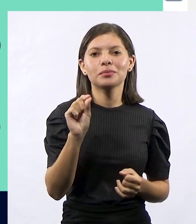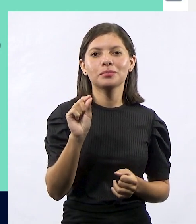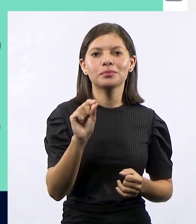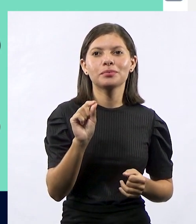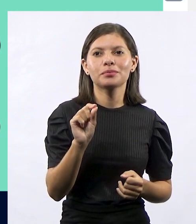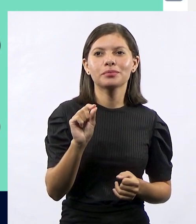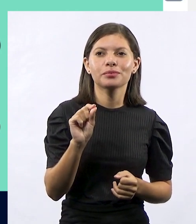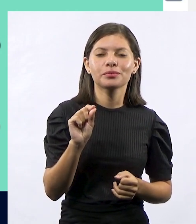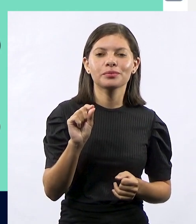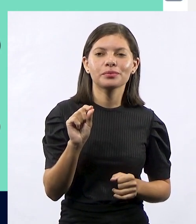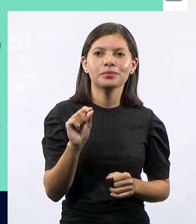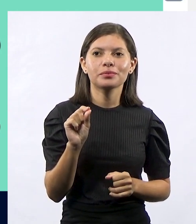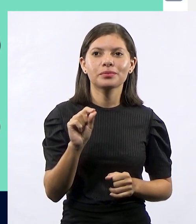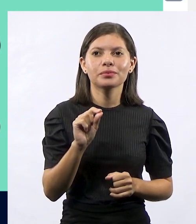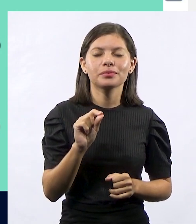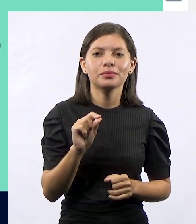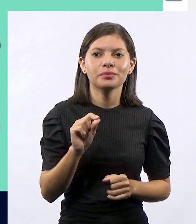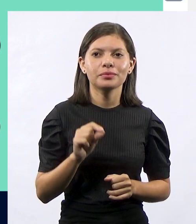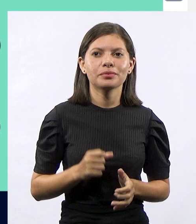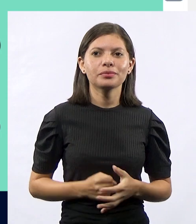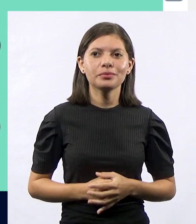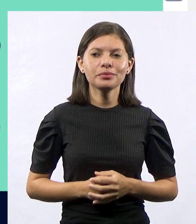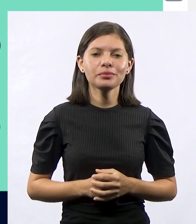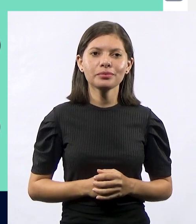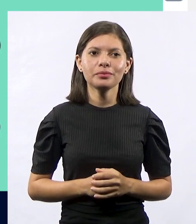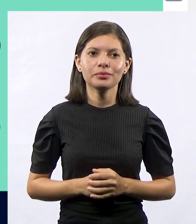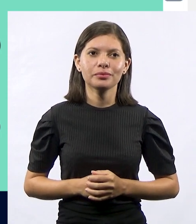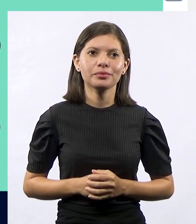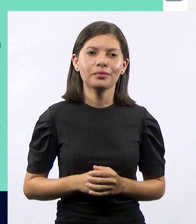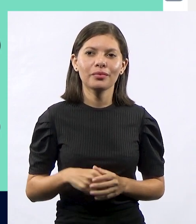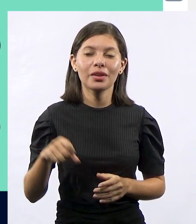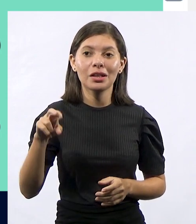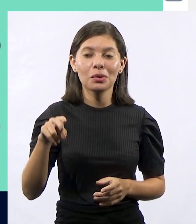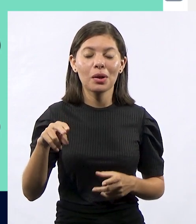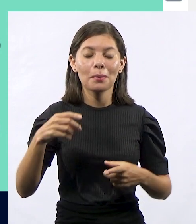tem muito a ver com o quê? Tem muito a ver com